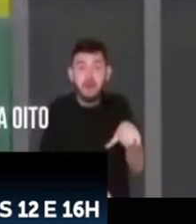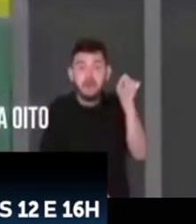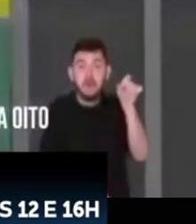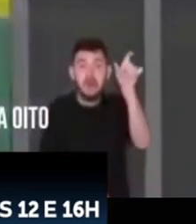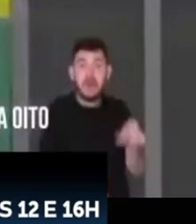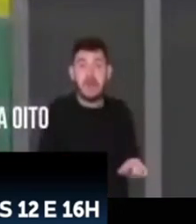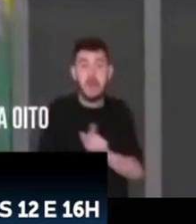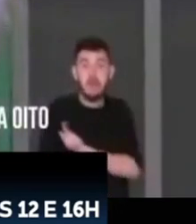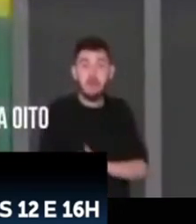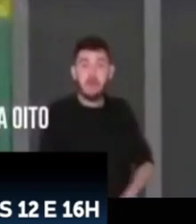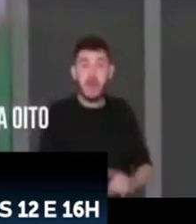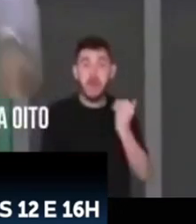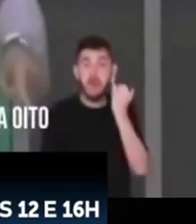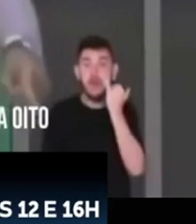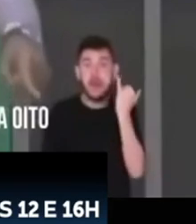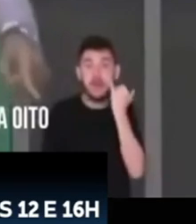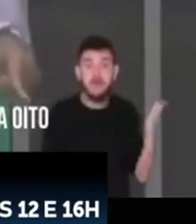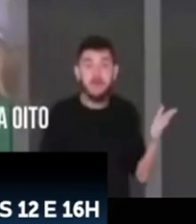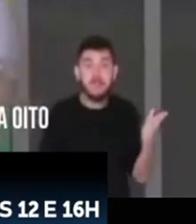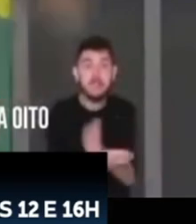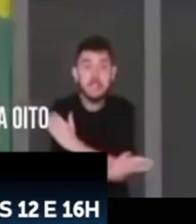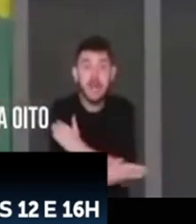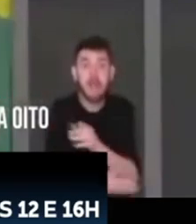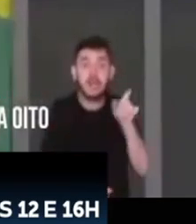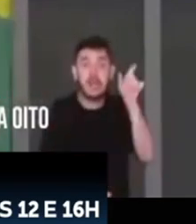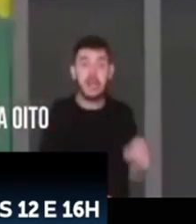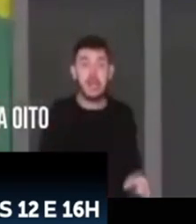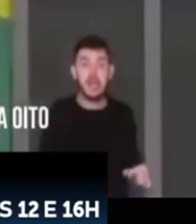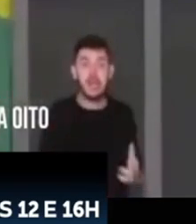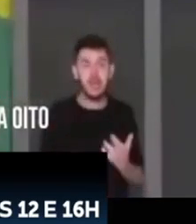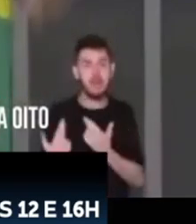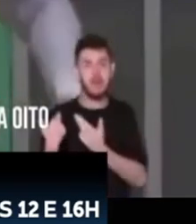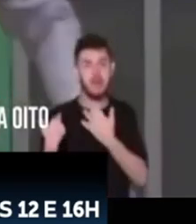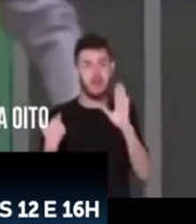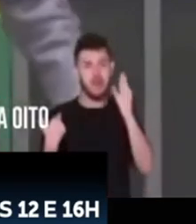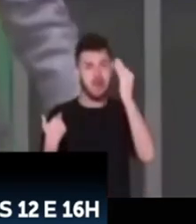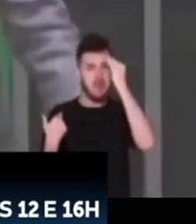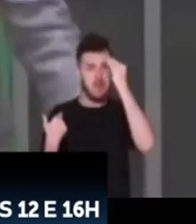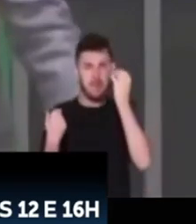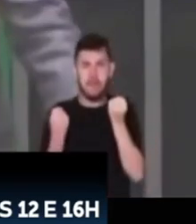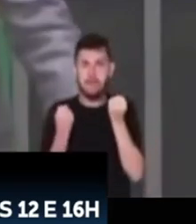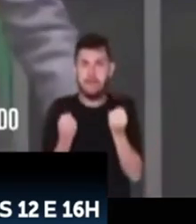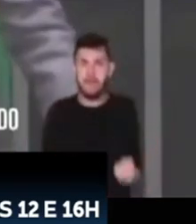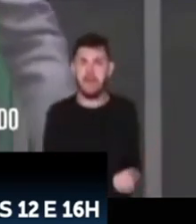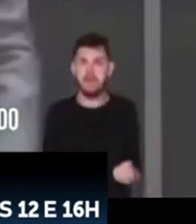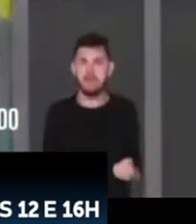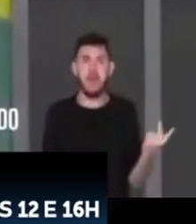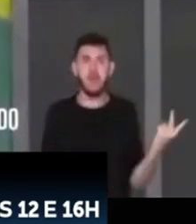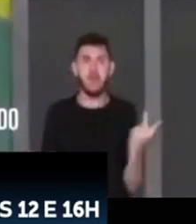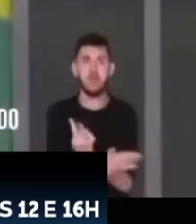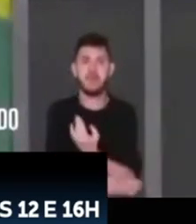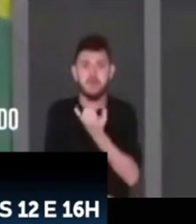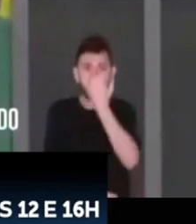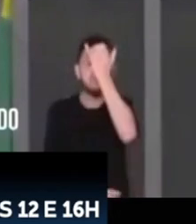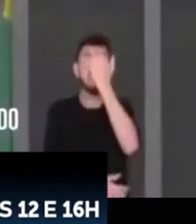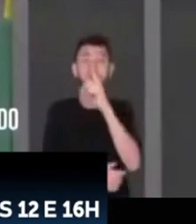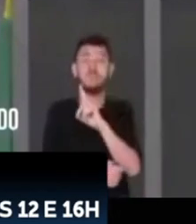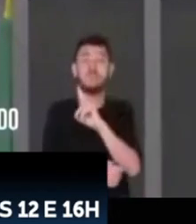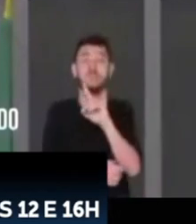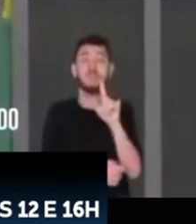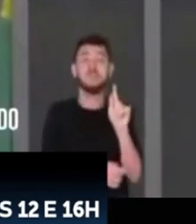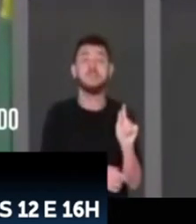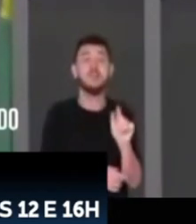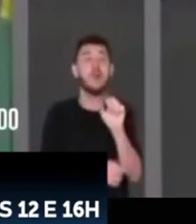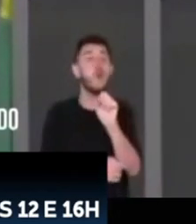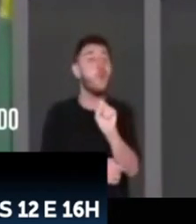Pesa sobre ele a culpa pelo desastre do dia 8. É por isso que o